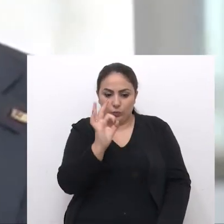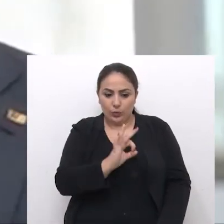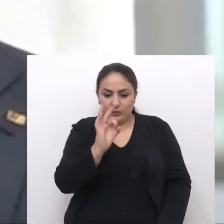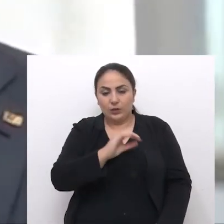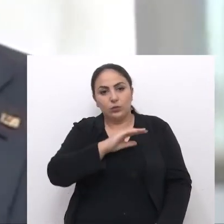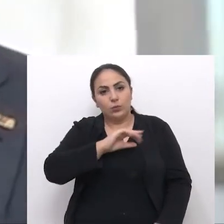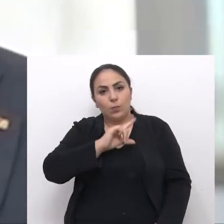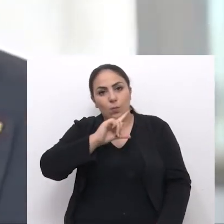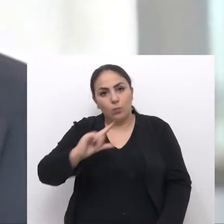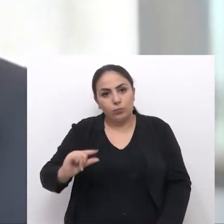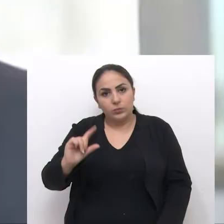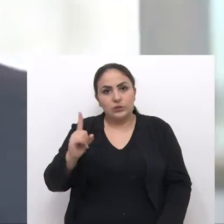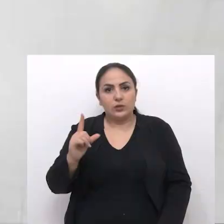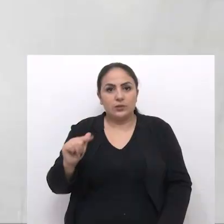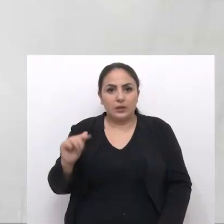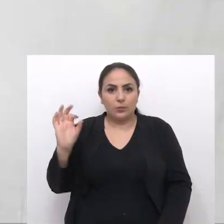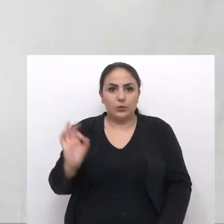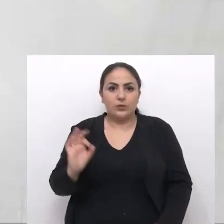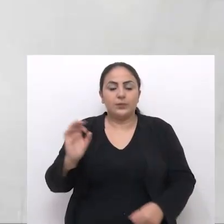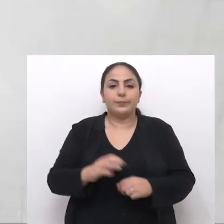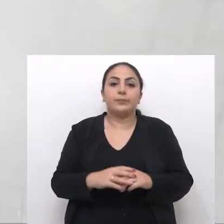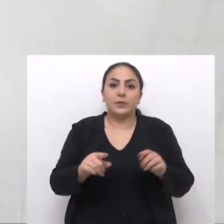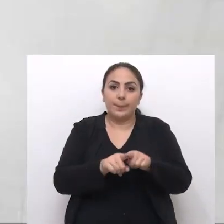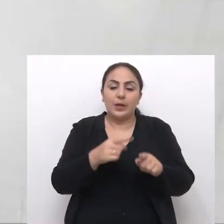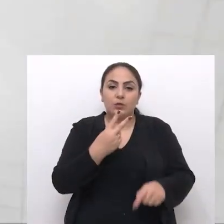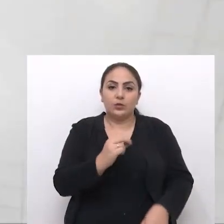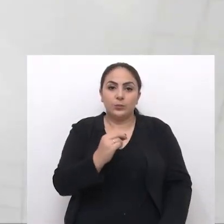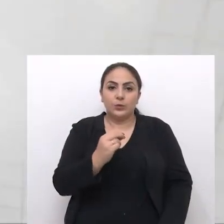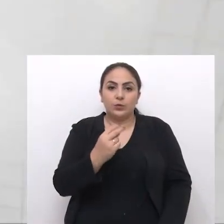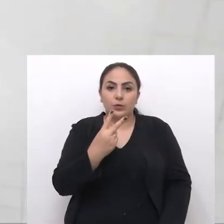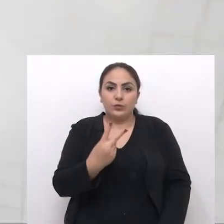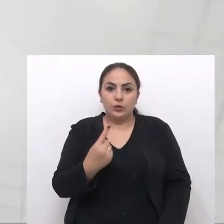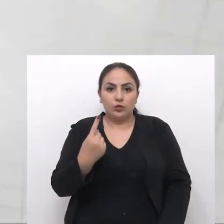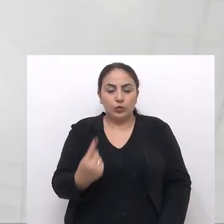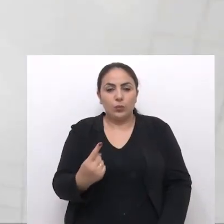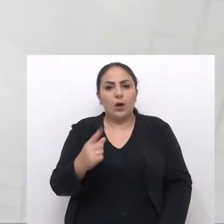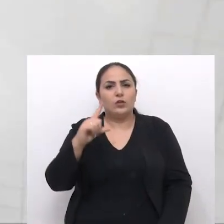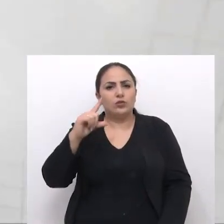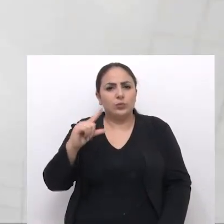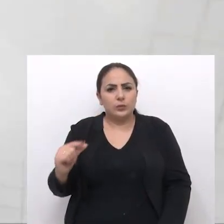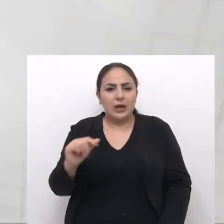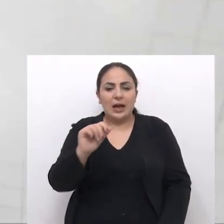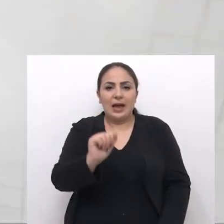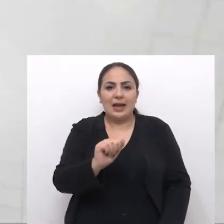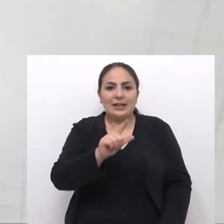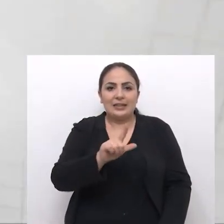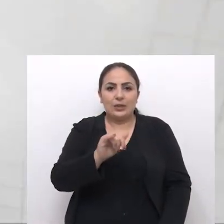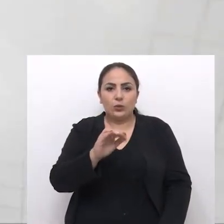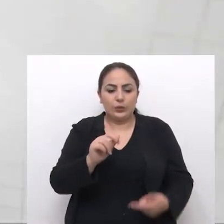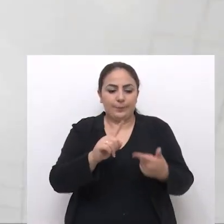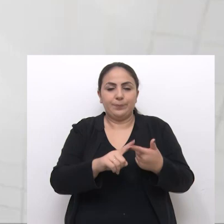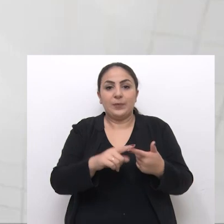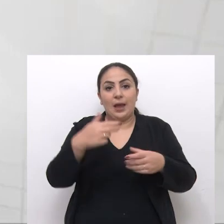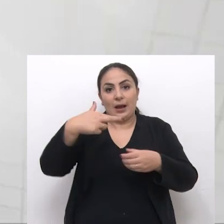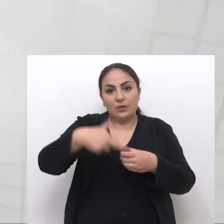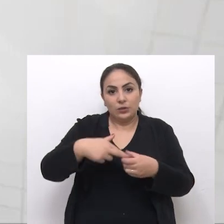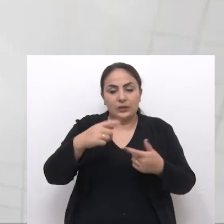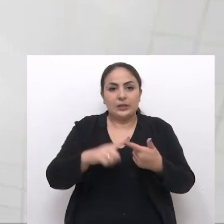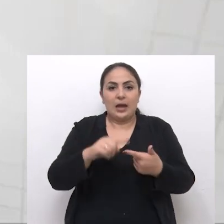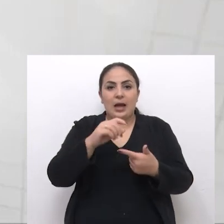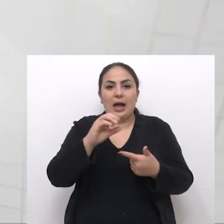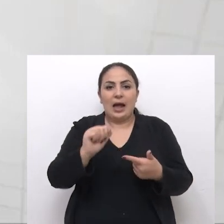mais de forma escalonada. Também em 2021 está prevista a diminuição das alíquotas da gasolina,